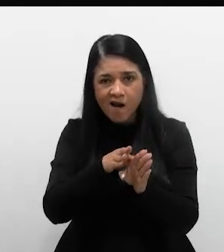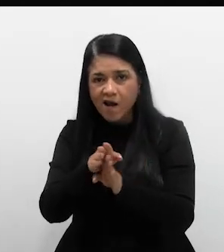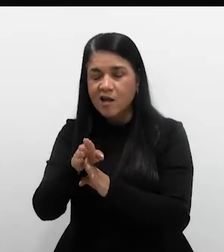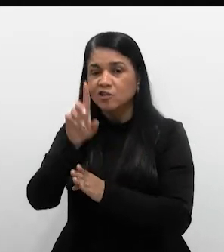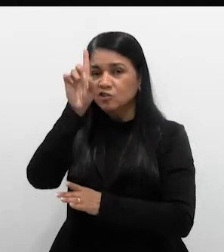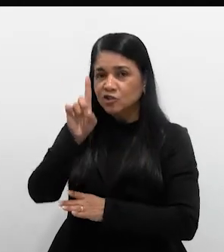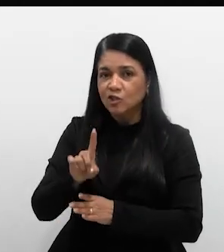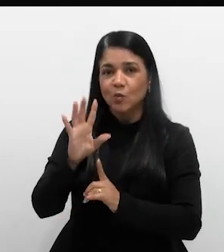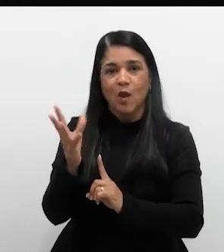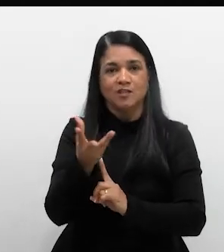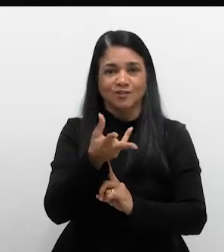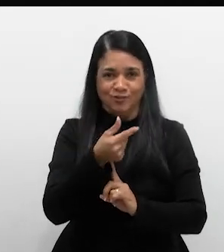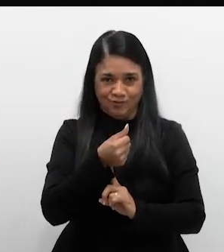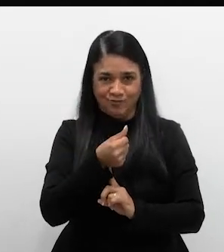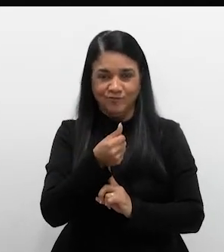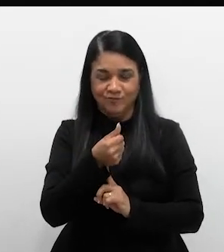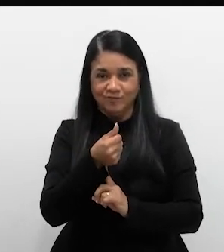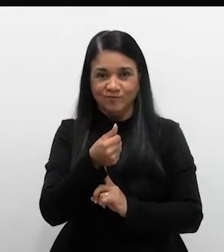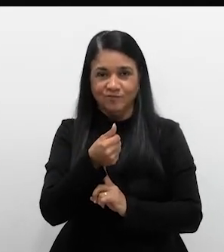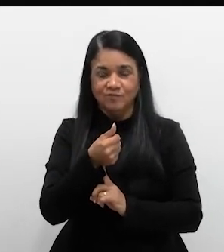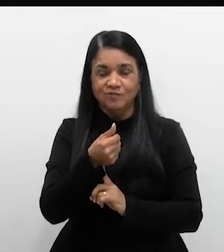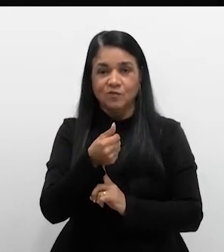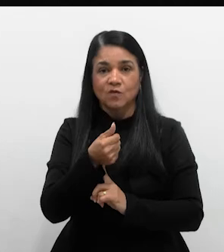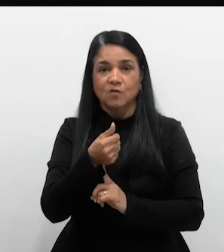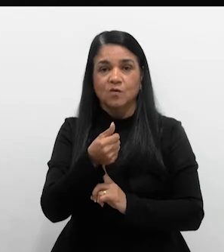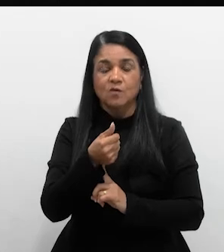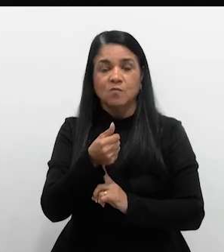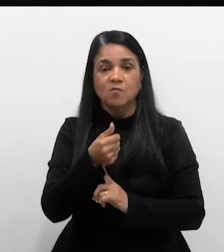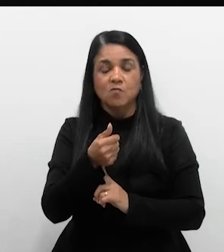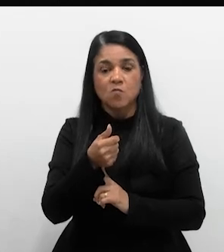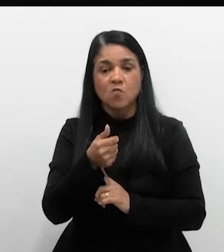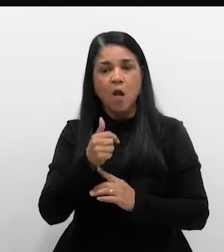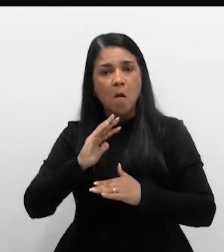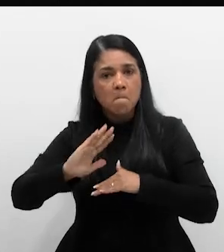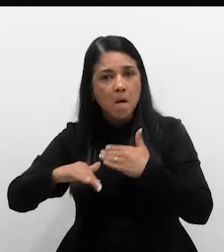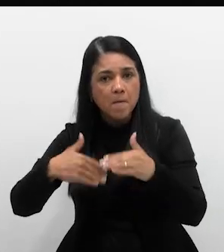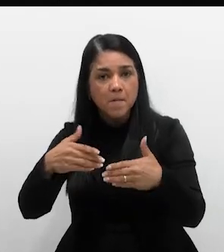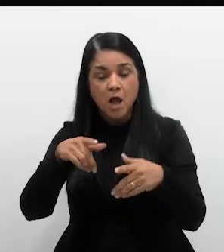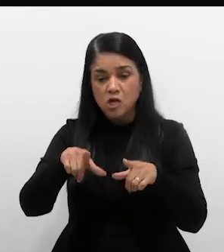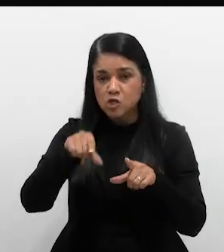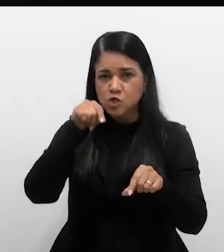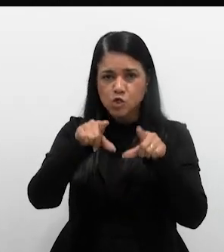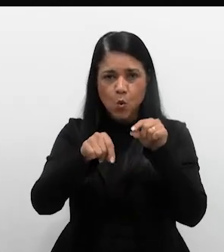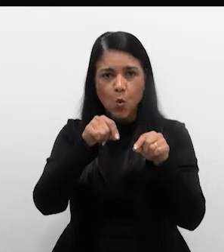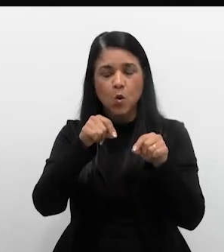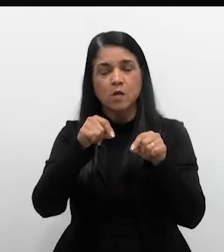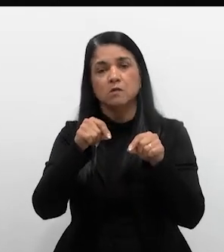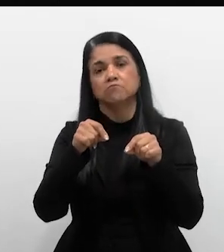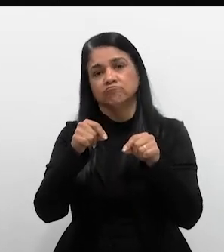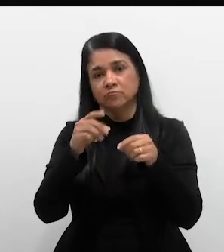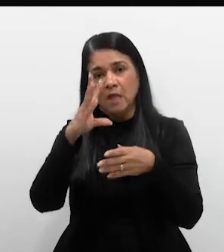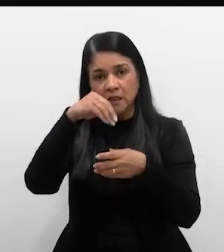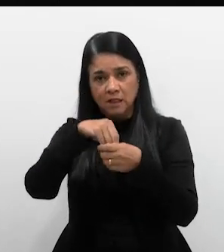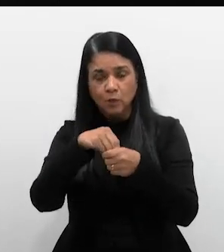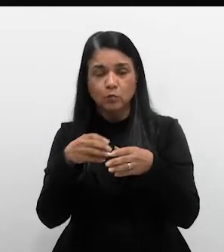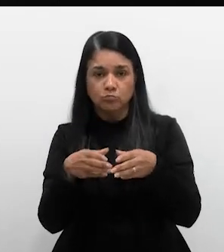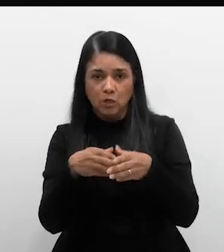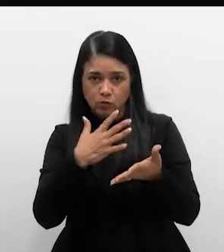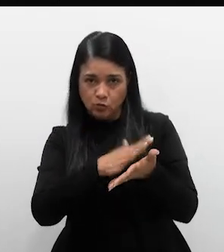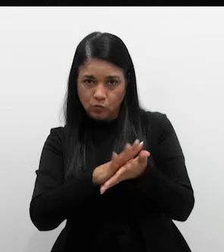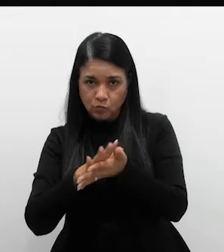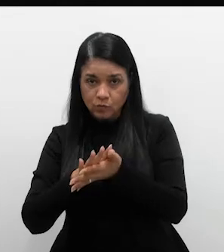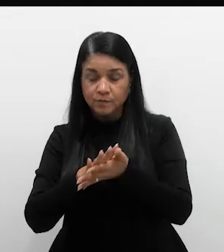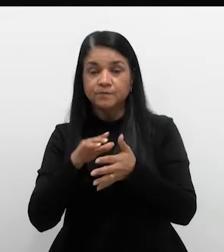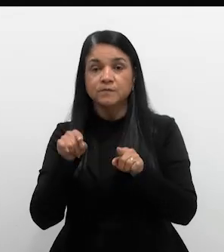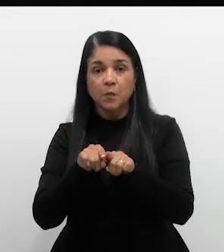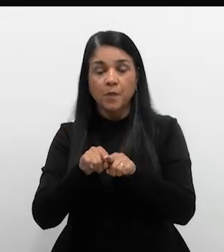Diretor artístico. Né? A gente comanda o aspecto físico da escola, a construção, as escolhas que a escola tem, mas